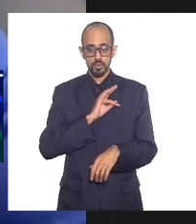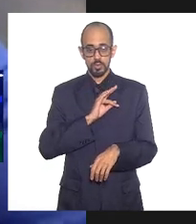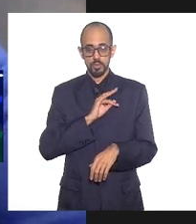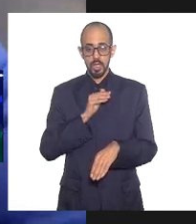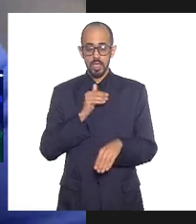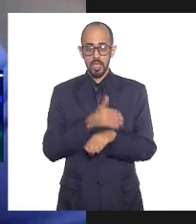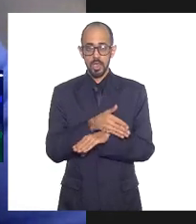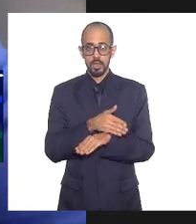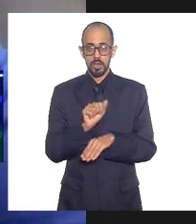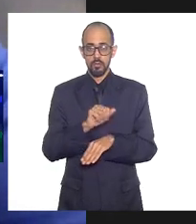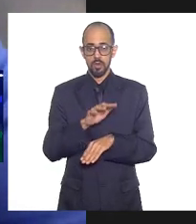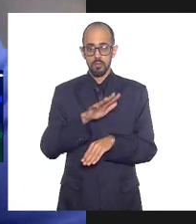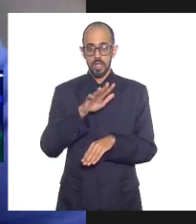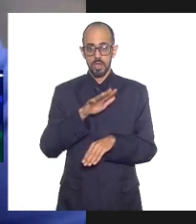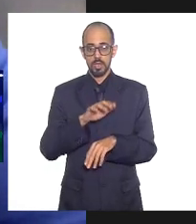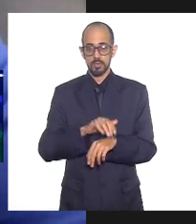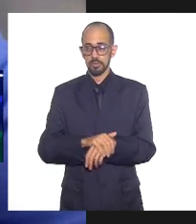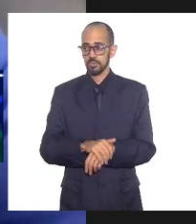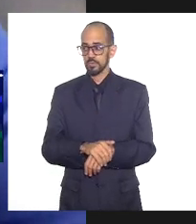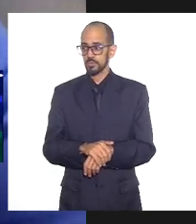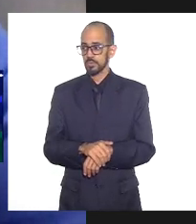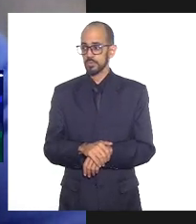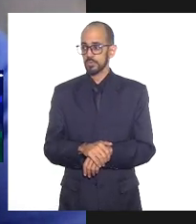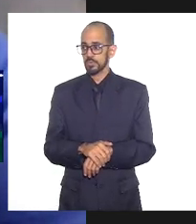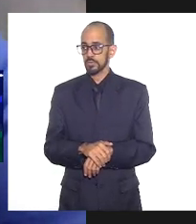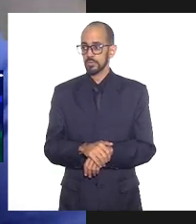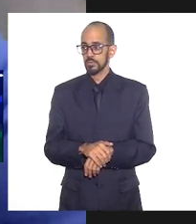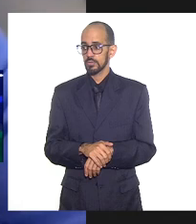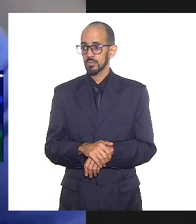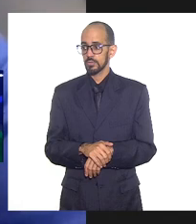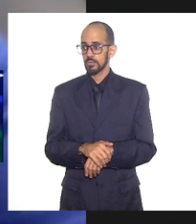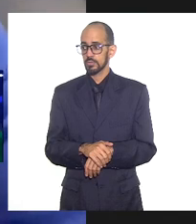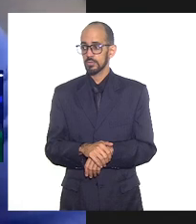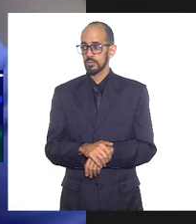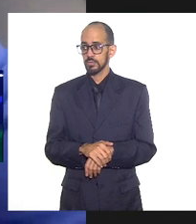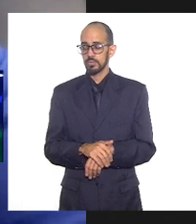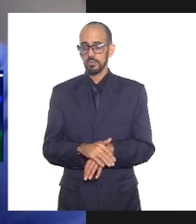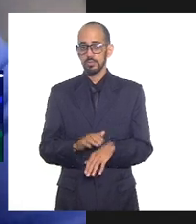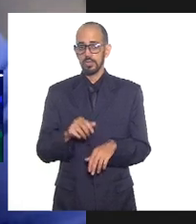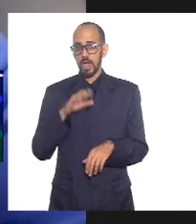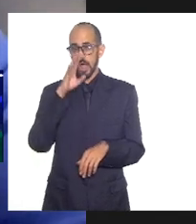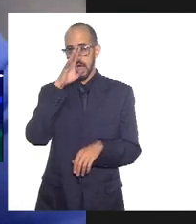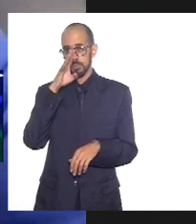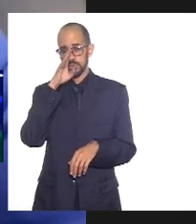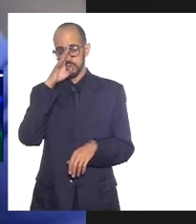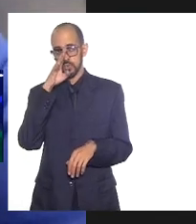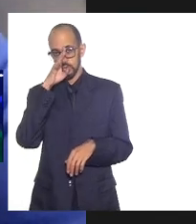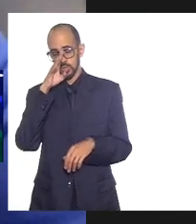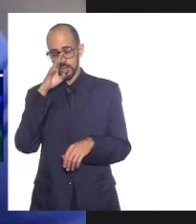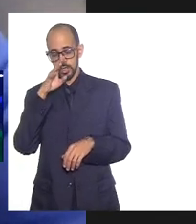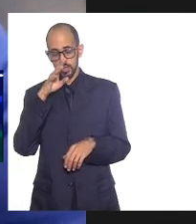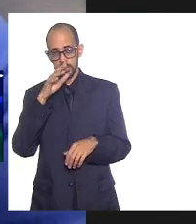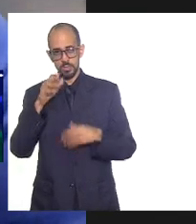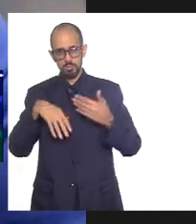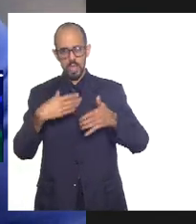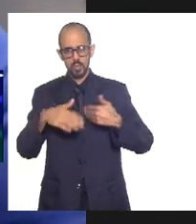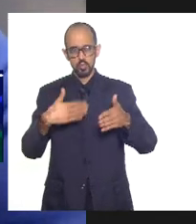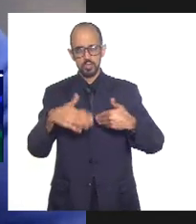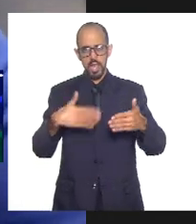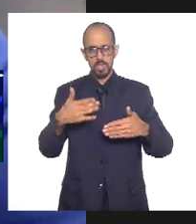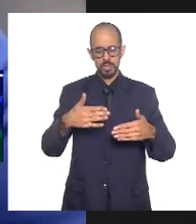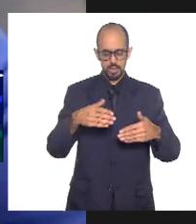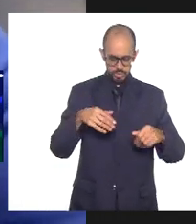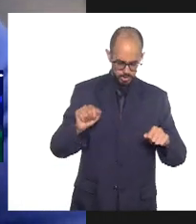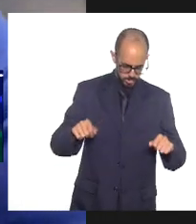entre na favela de maneira completamente absurda e desorganizada e que